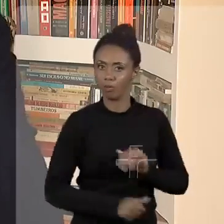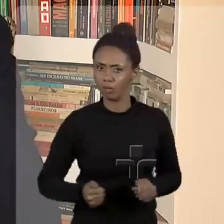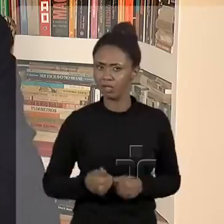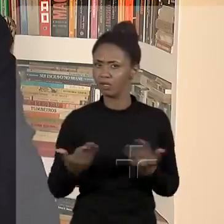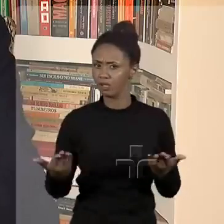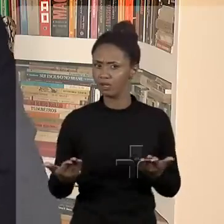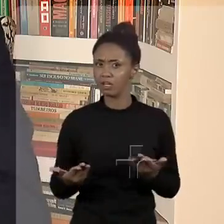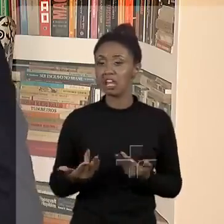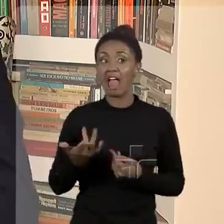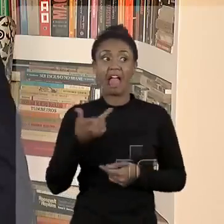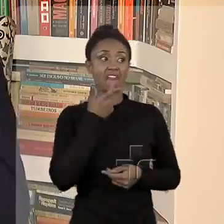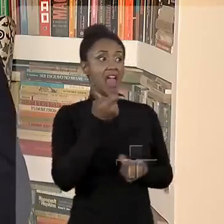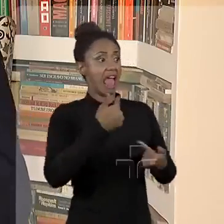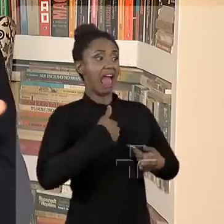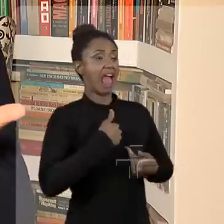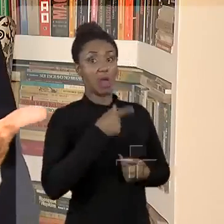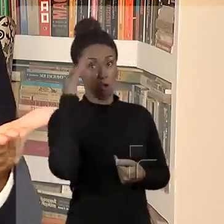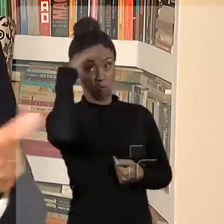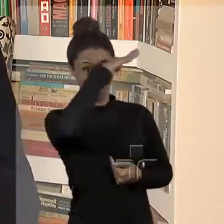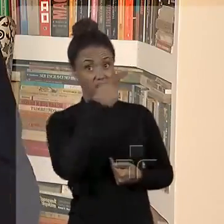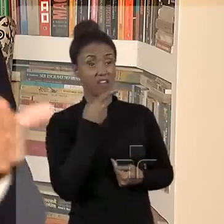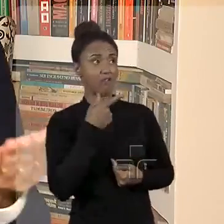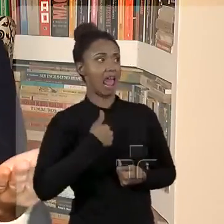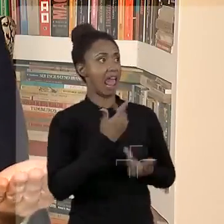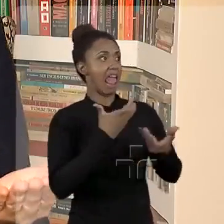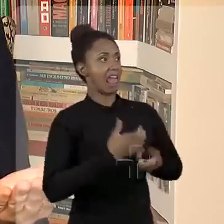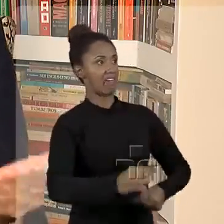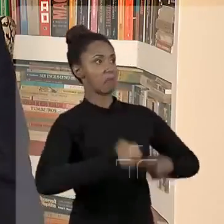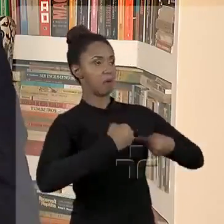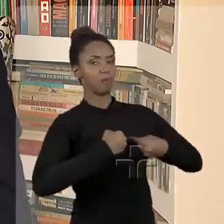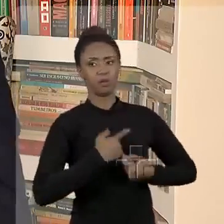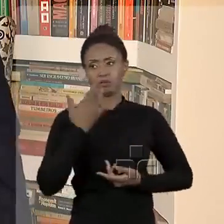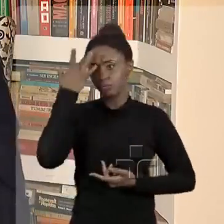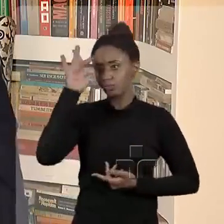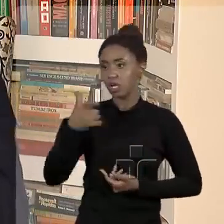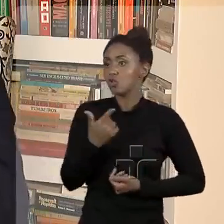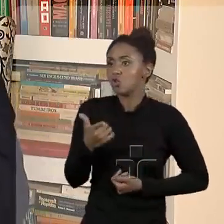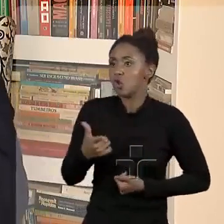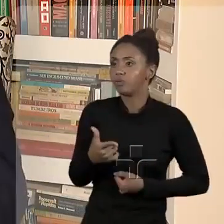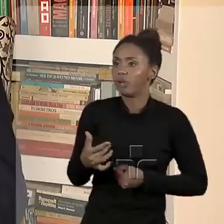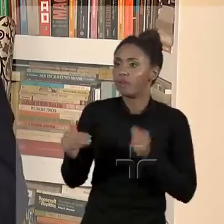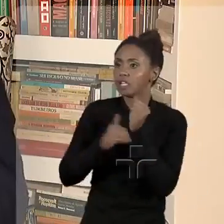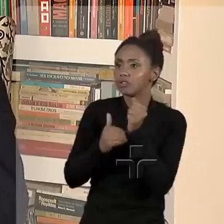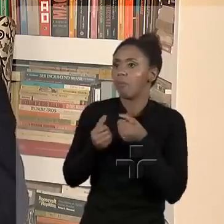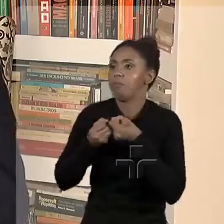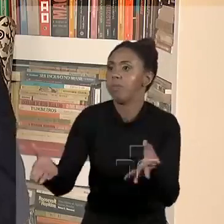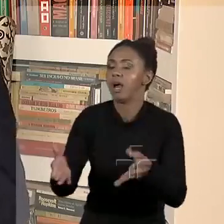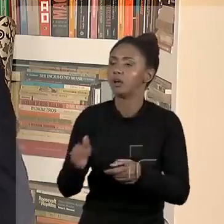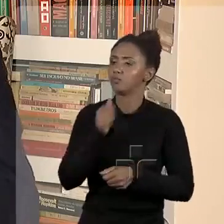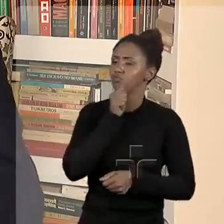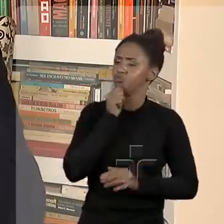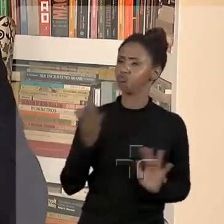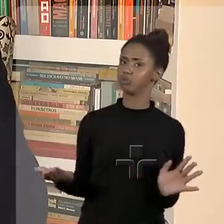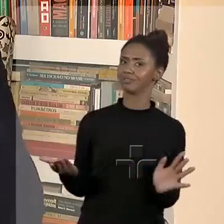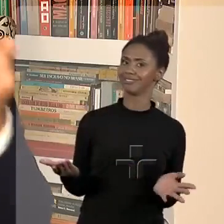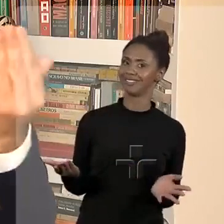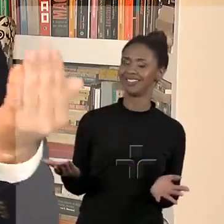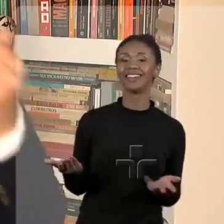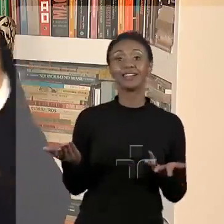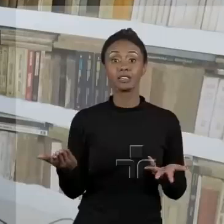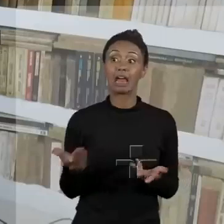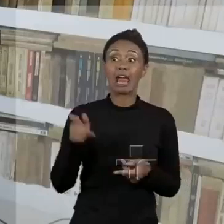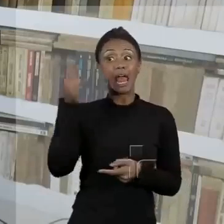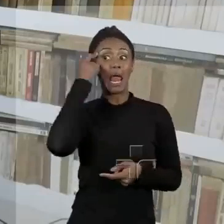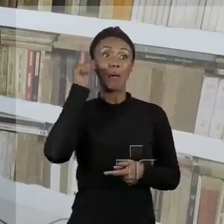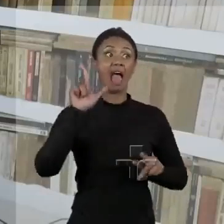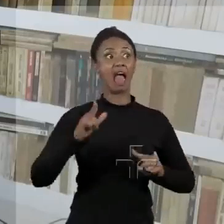atingido. Não sei porquê, né? Não sei qual é a razão, porque não foi aberto o seu sigilo, evidentemente, achando que ele poderia ser